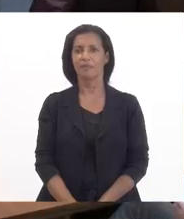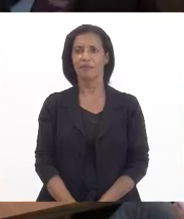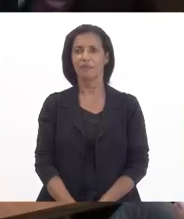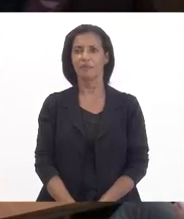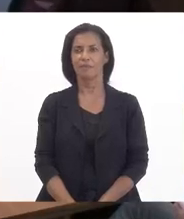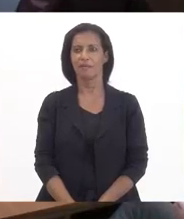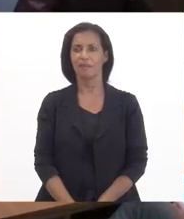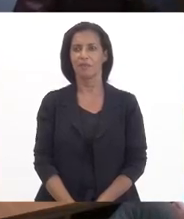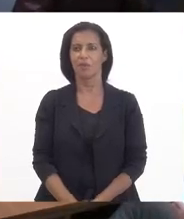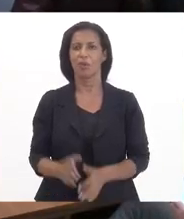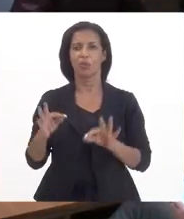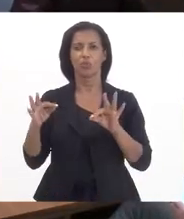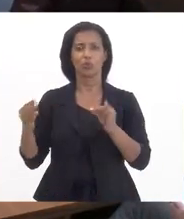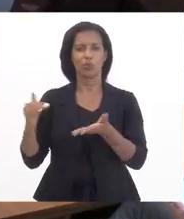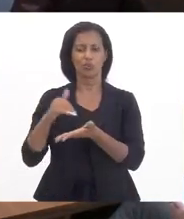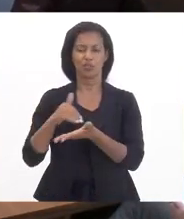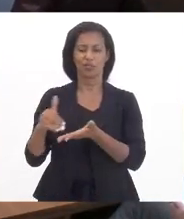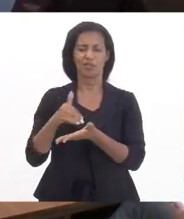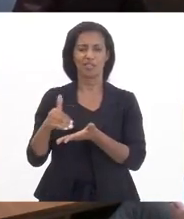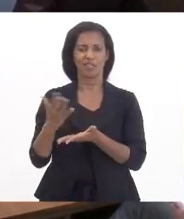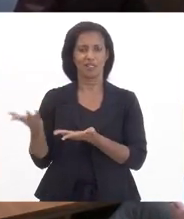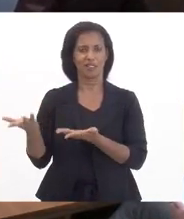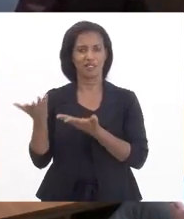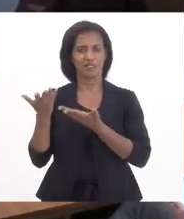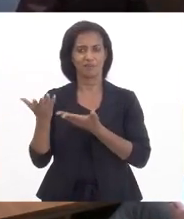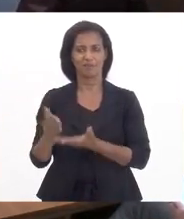Todo o seu secretariado aqui presente,